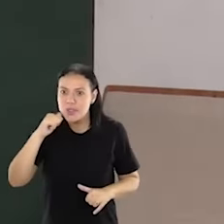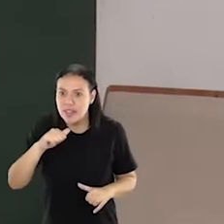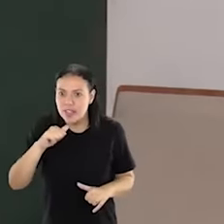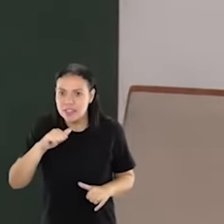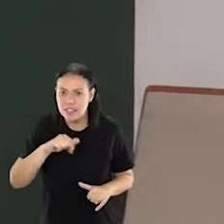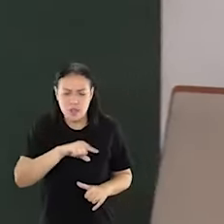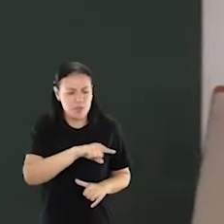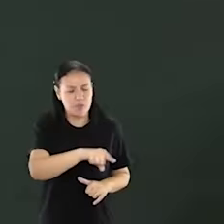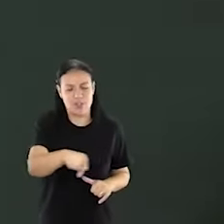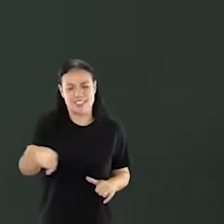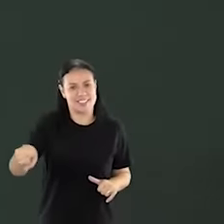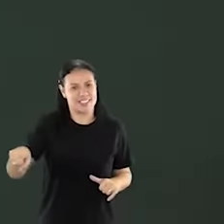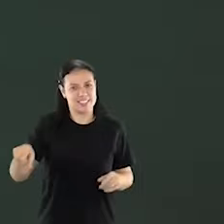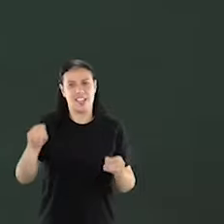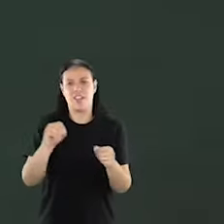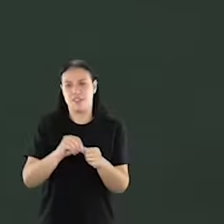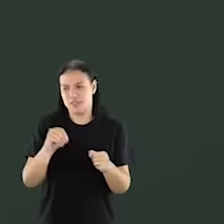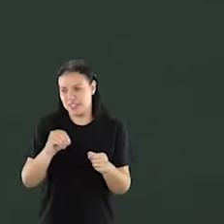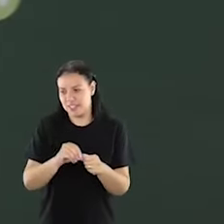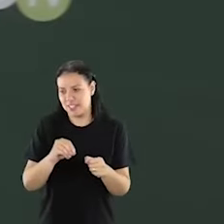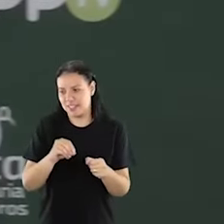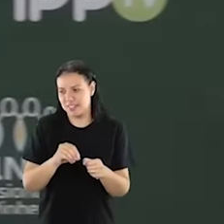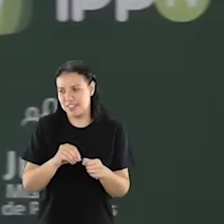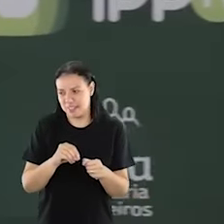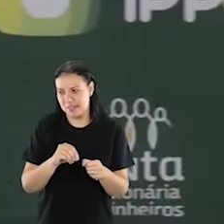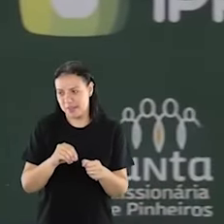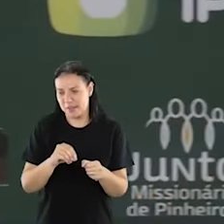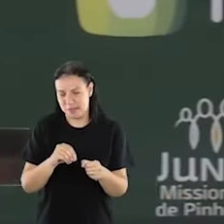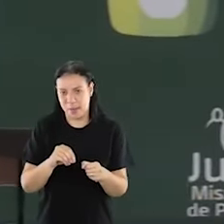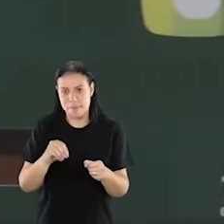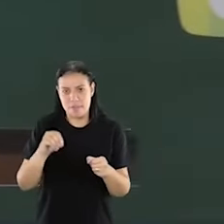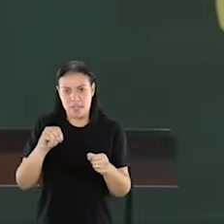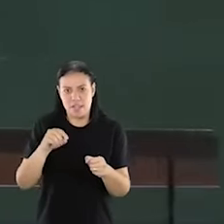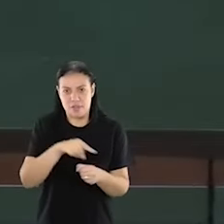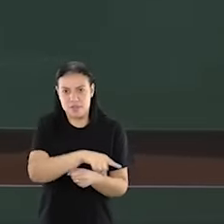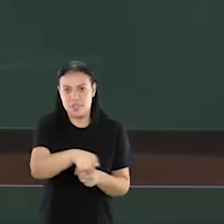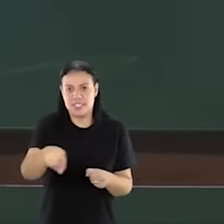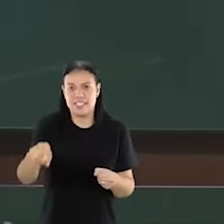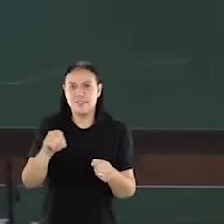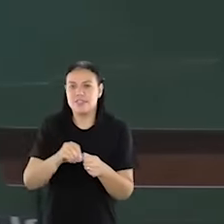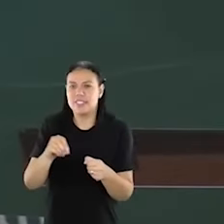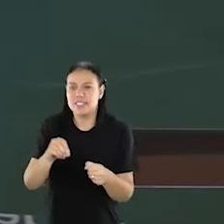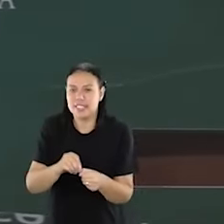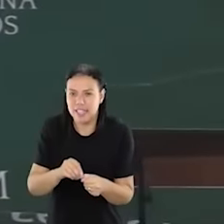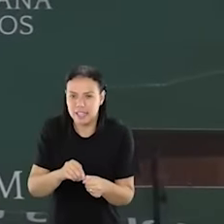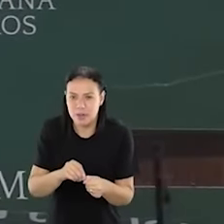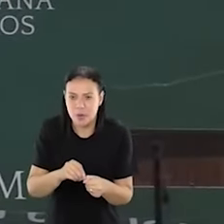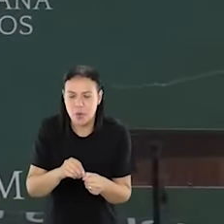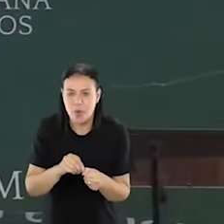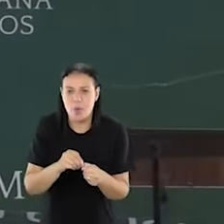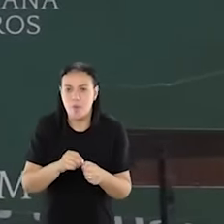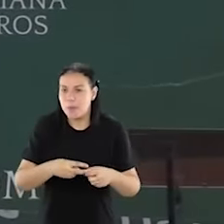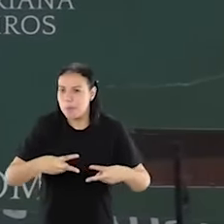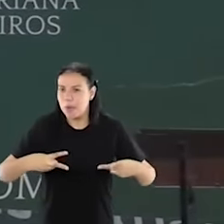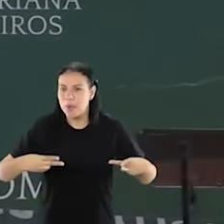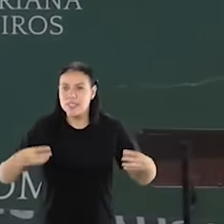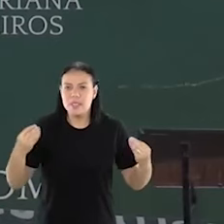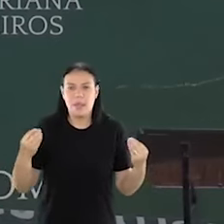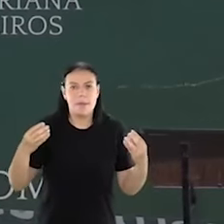Vocês fizeram tanta coisa para Jesus, mas uma coisa vocês não fizeram. Vocês